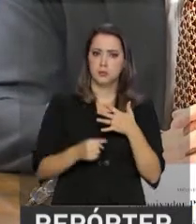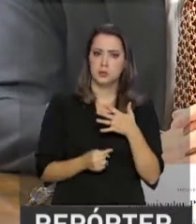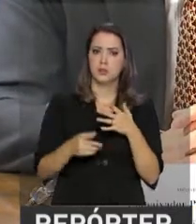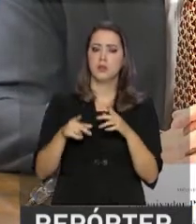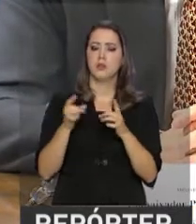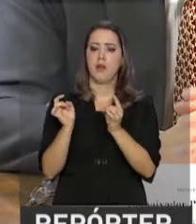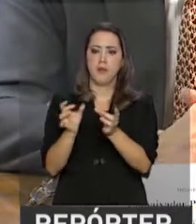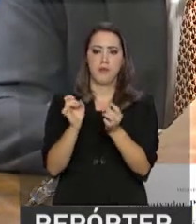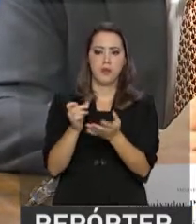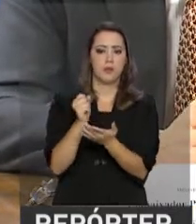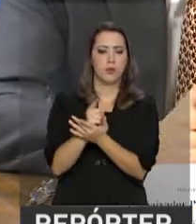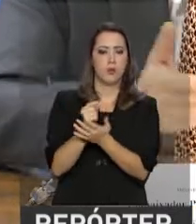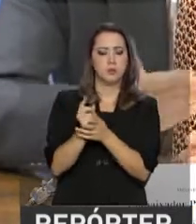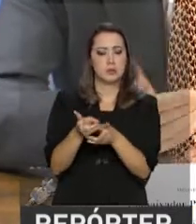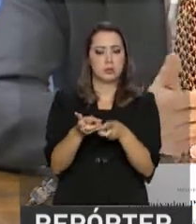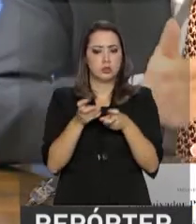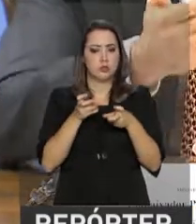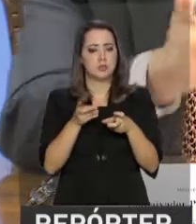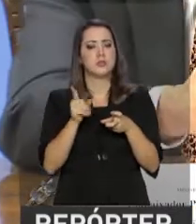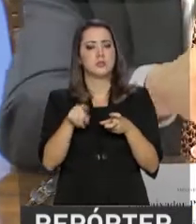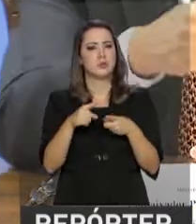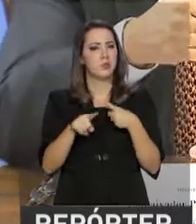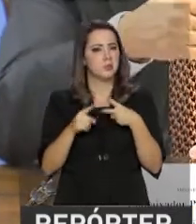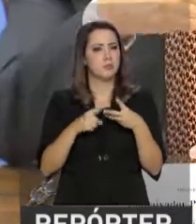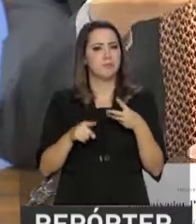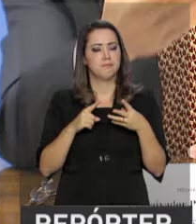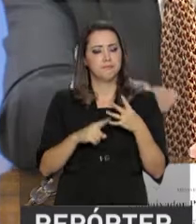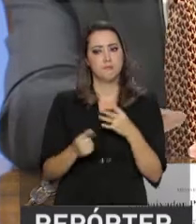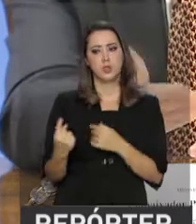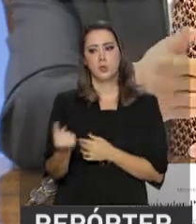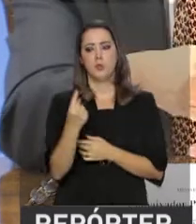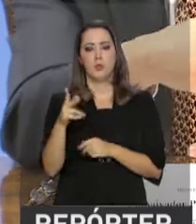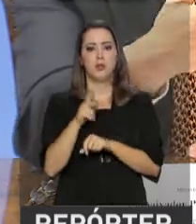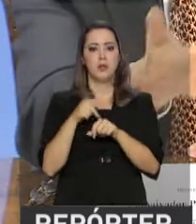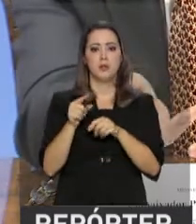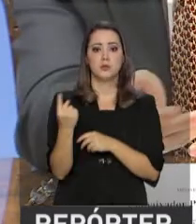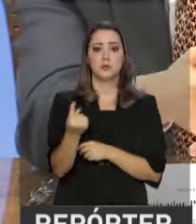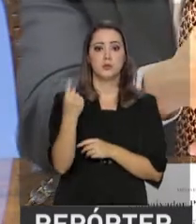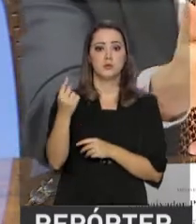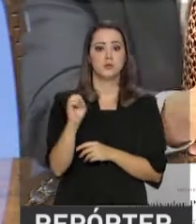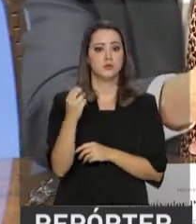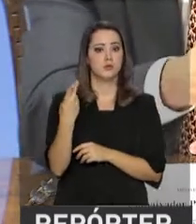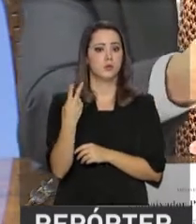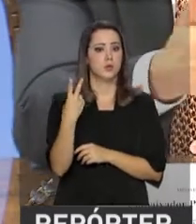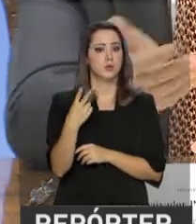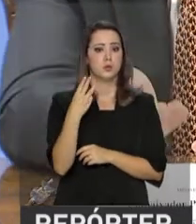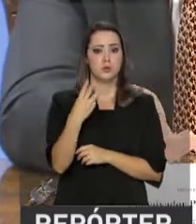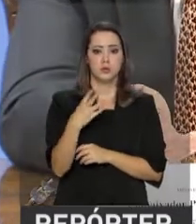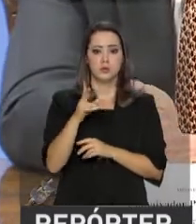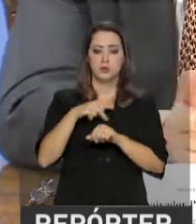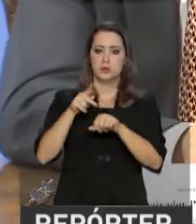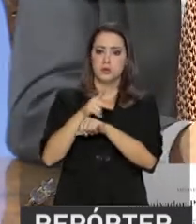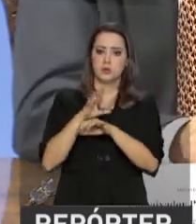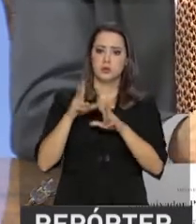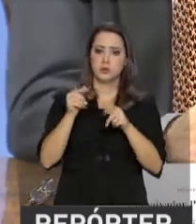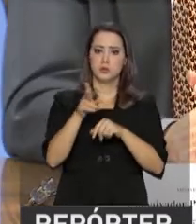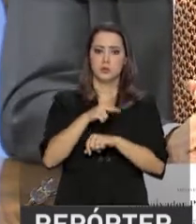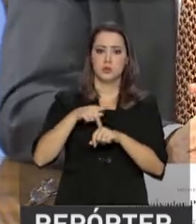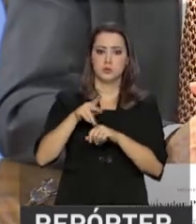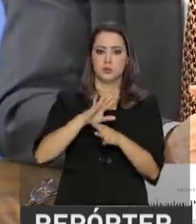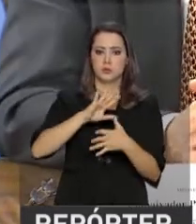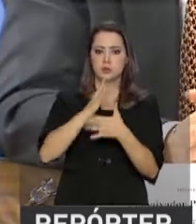foram identificadas tanto países individuais o como em dois ou três países onu em todo o mercosul